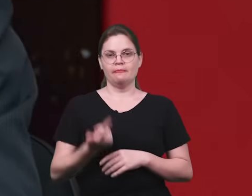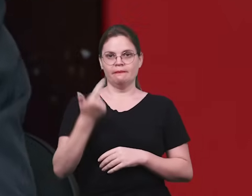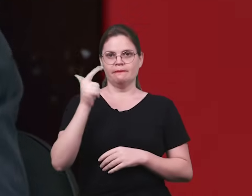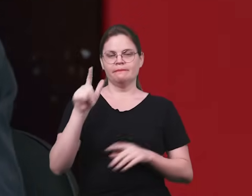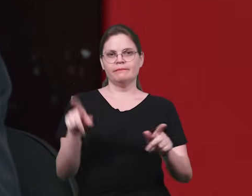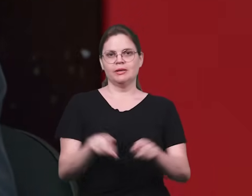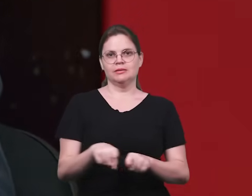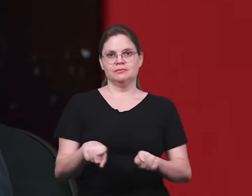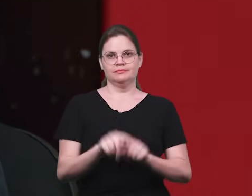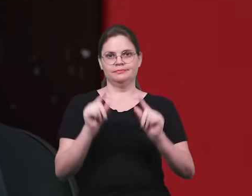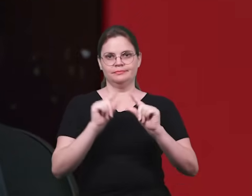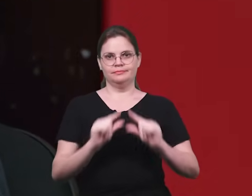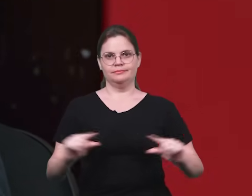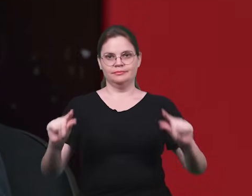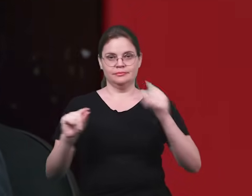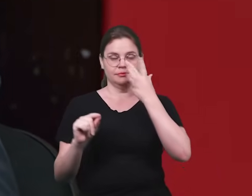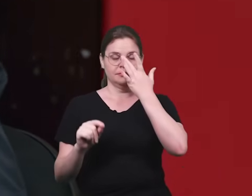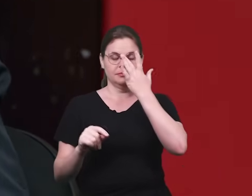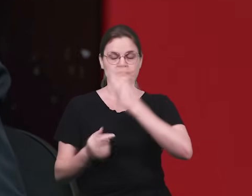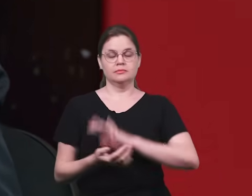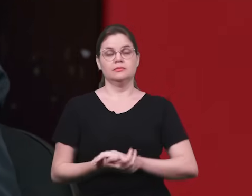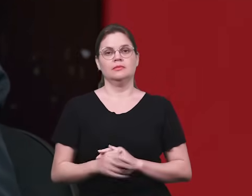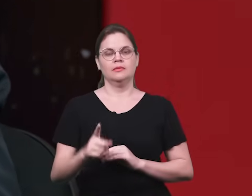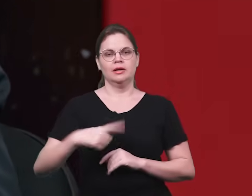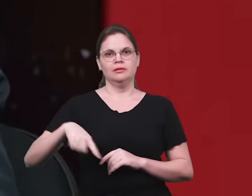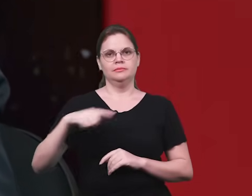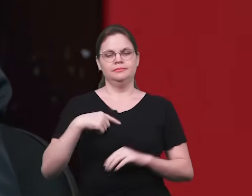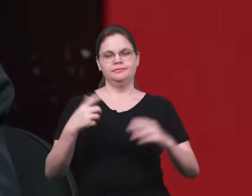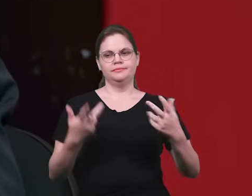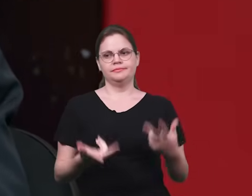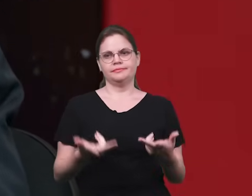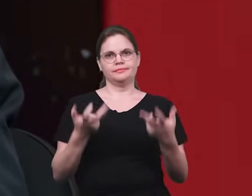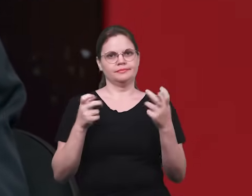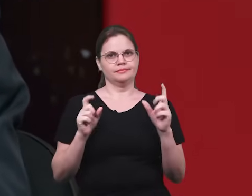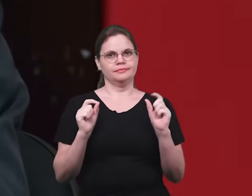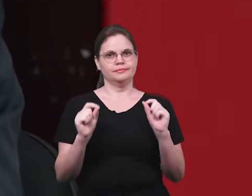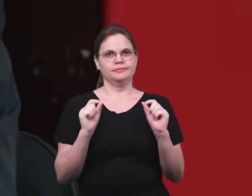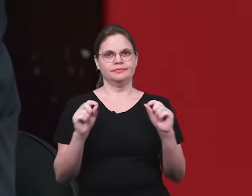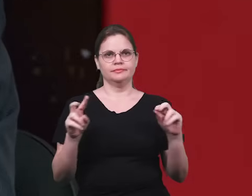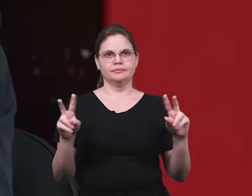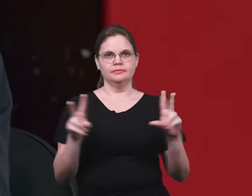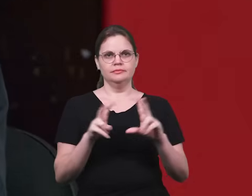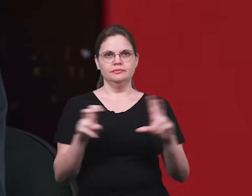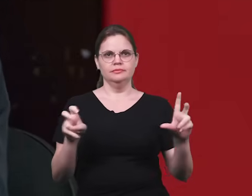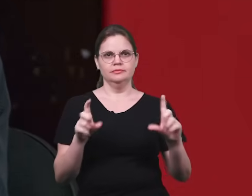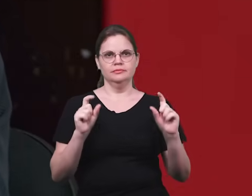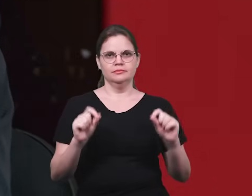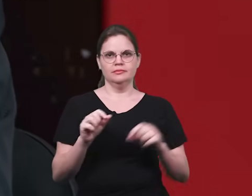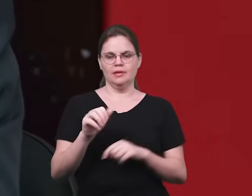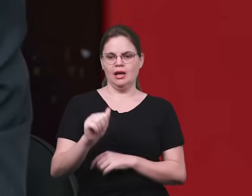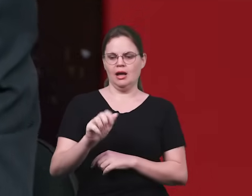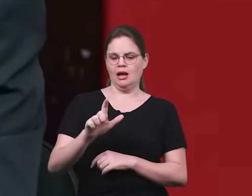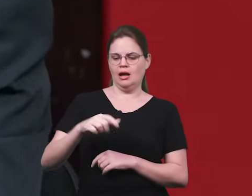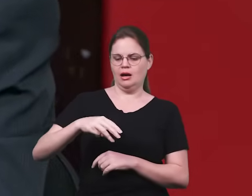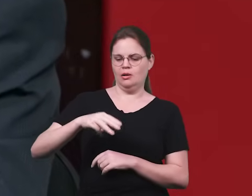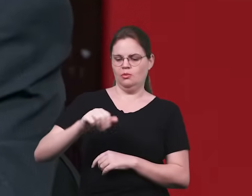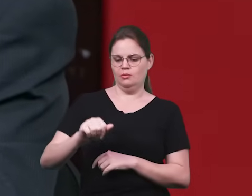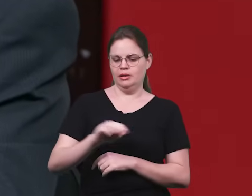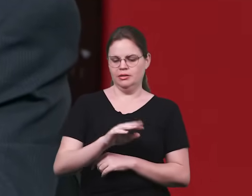outra expressão, pastor Rosete, que a gente vai observar é a expressão alma